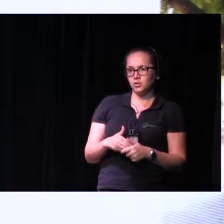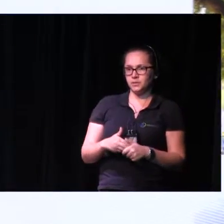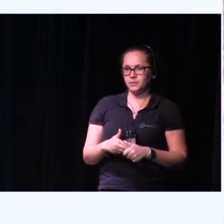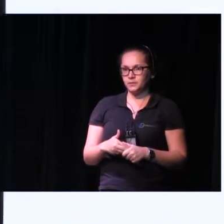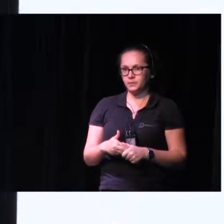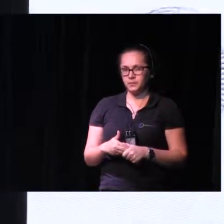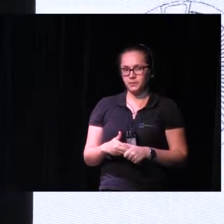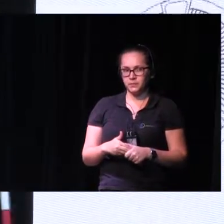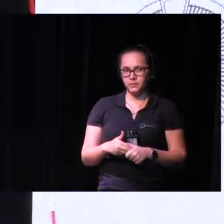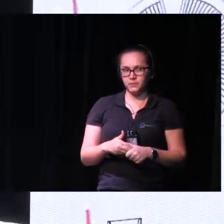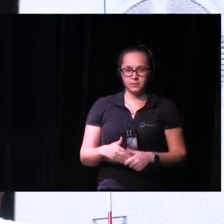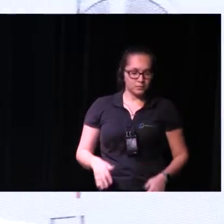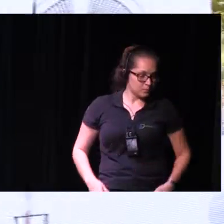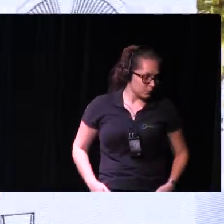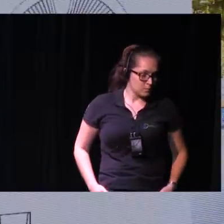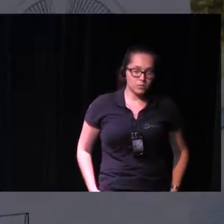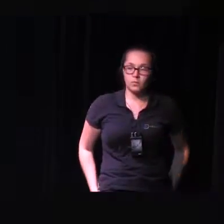muito inteligente,